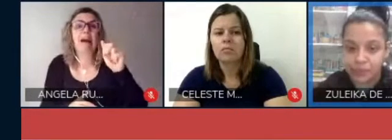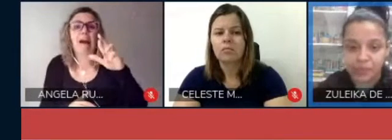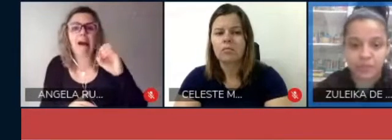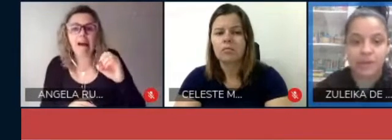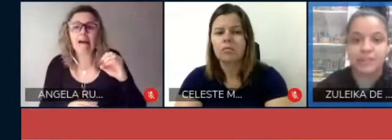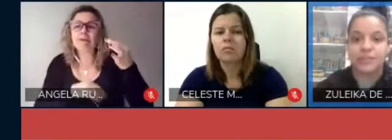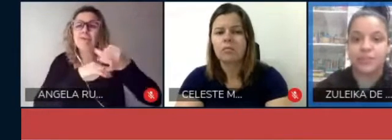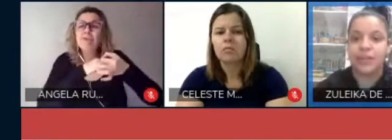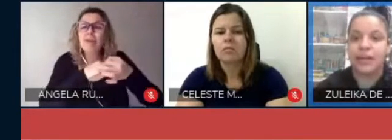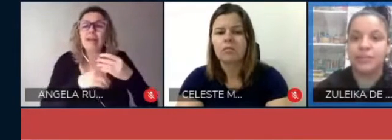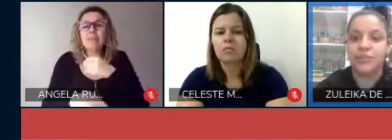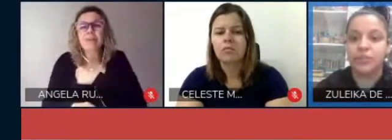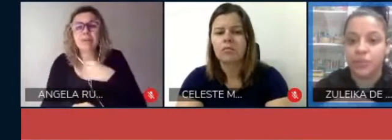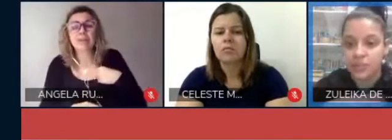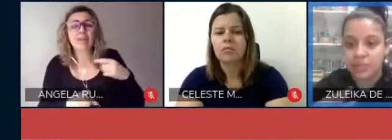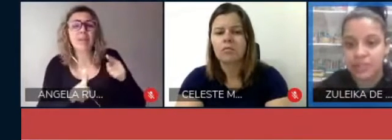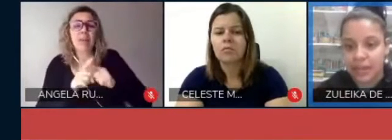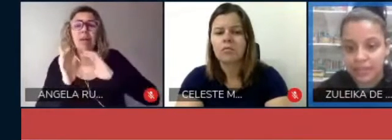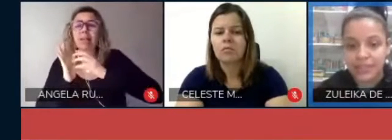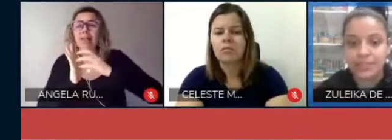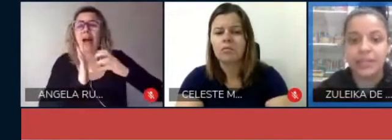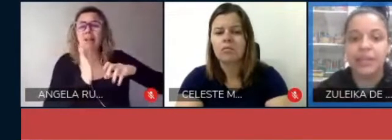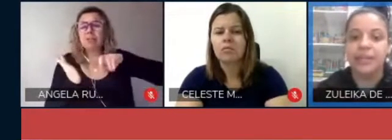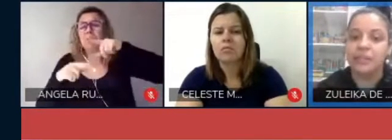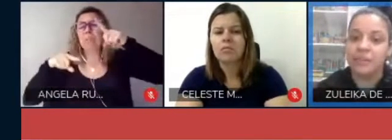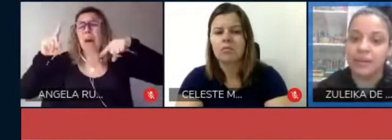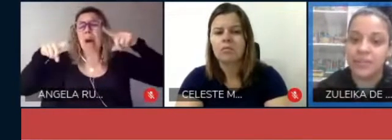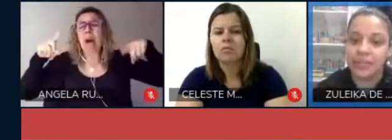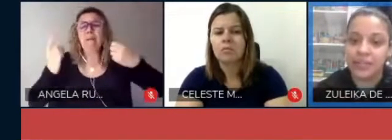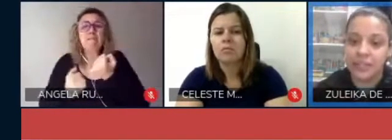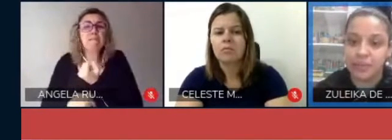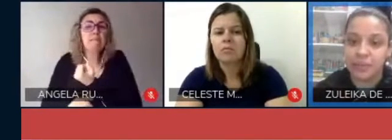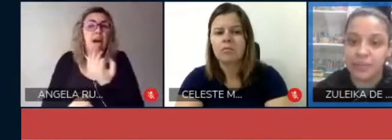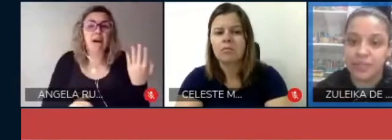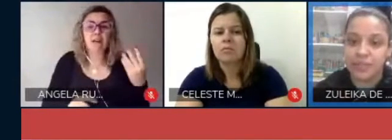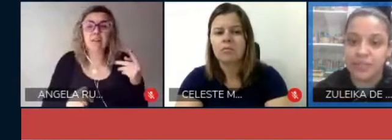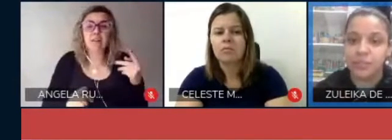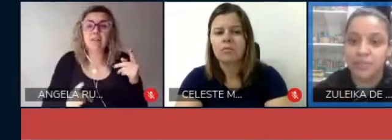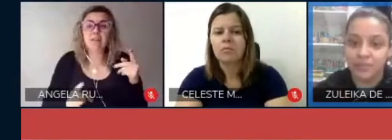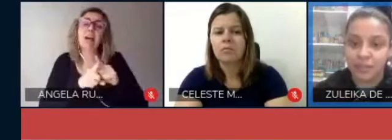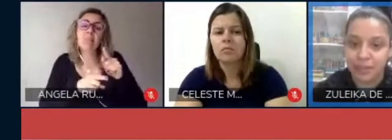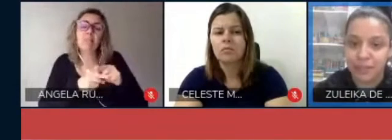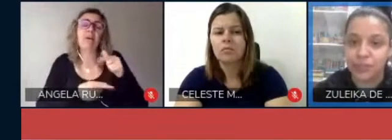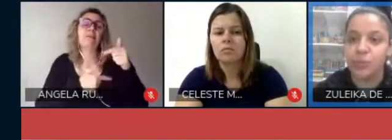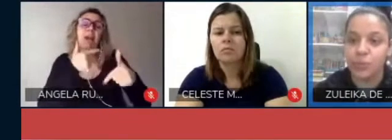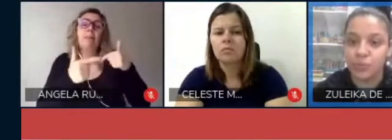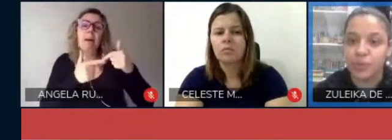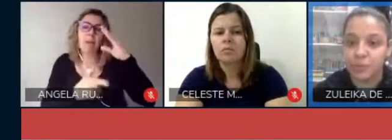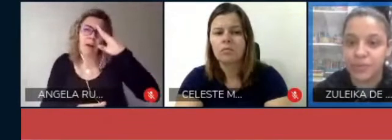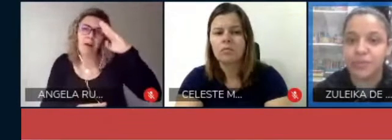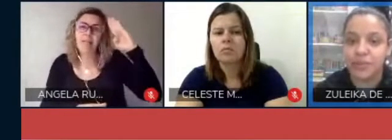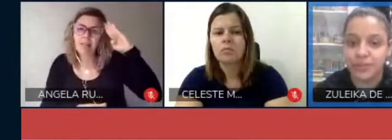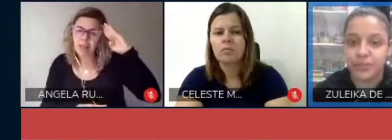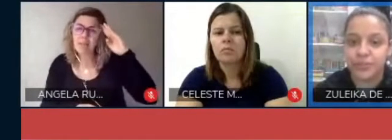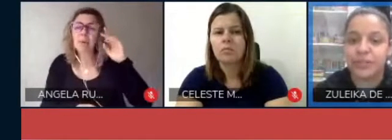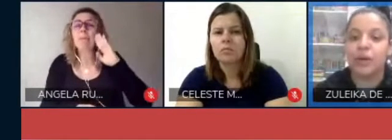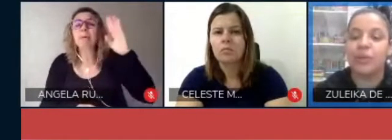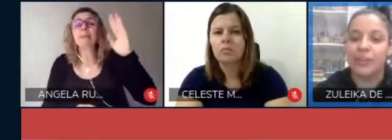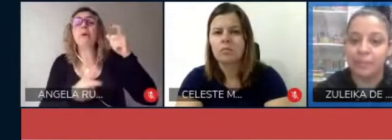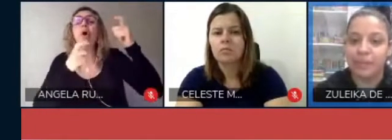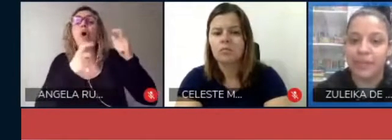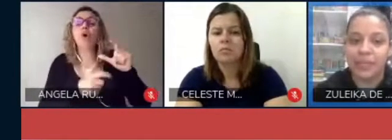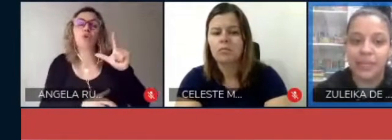dados, inúmeras bases de dados de todas as áreas, e trabalhos acadêmicos, né, especificamente no Lume, no